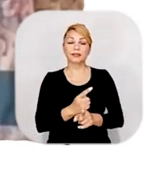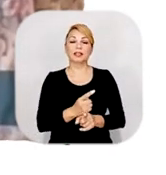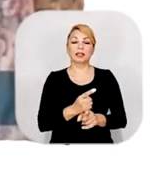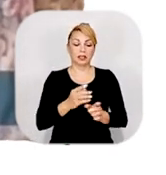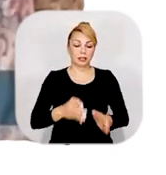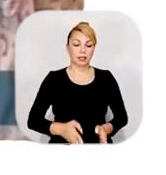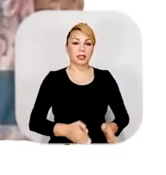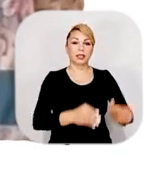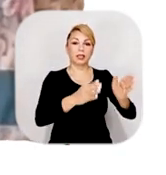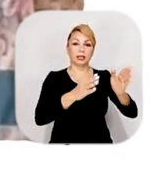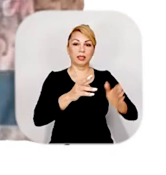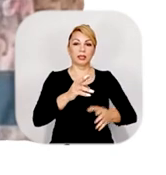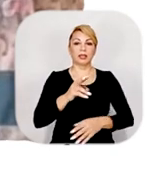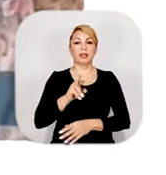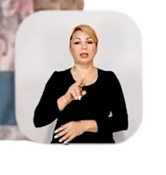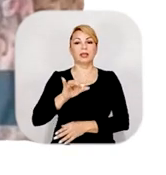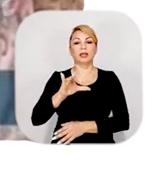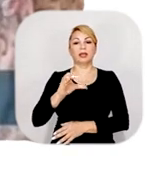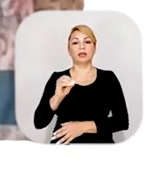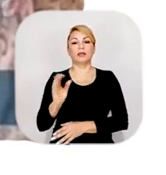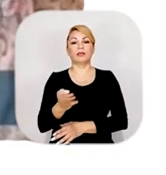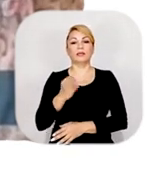no Rio Colorado e no Rio Branco.